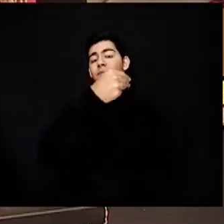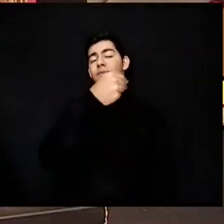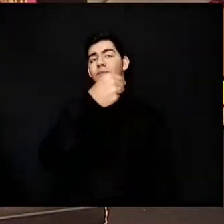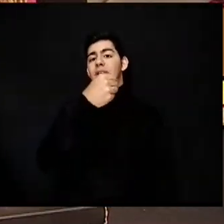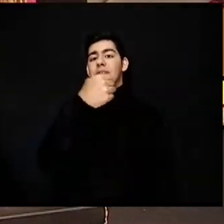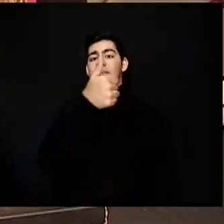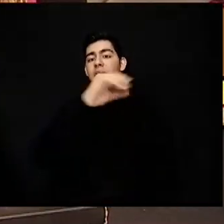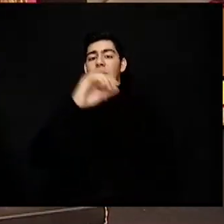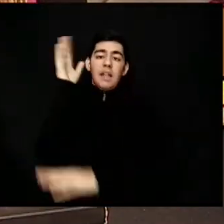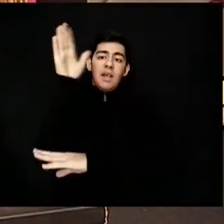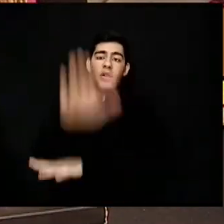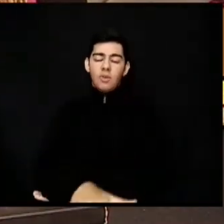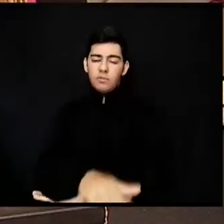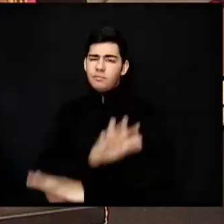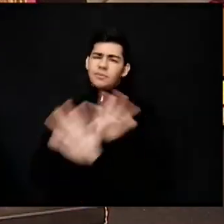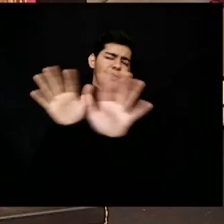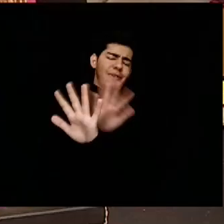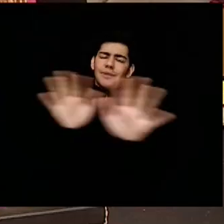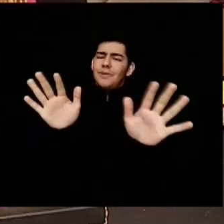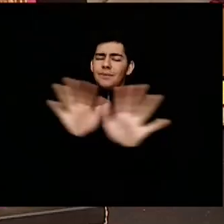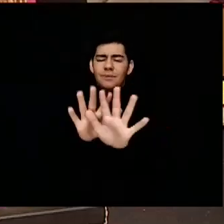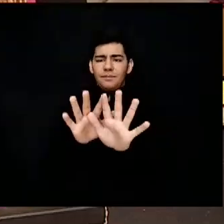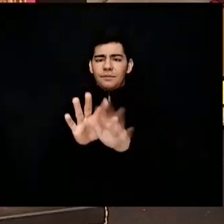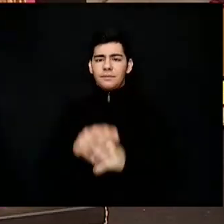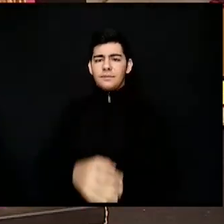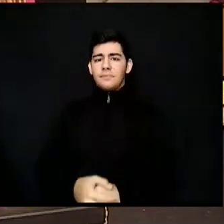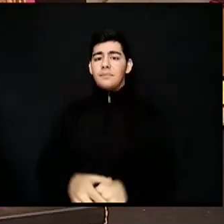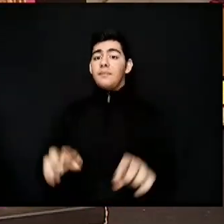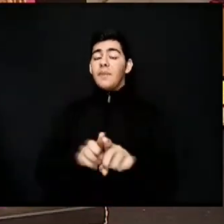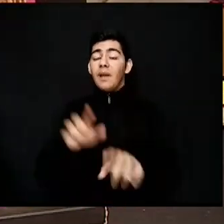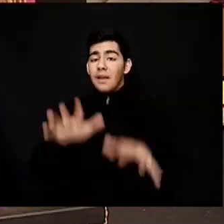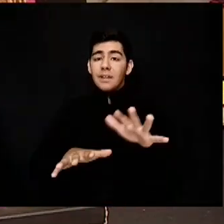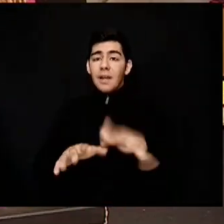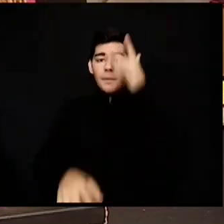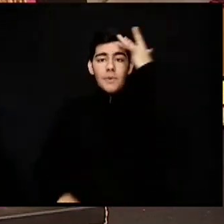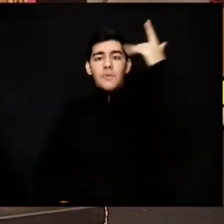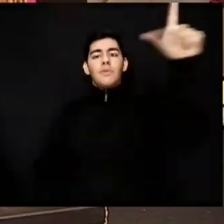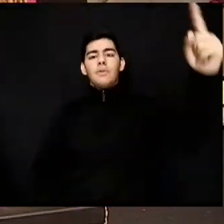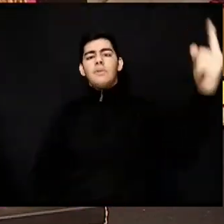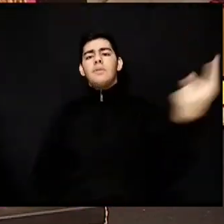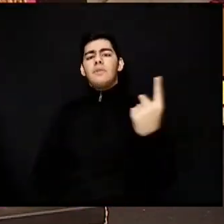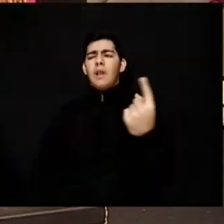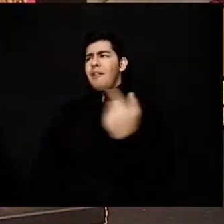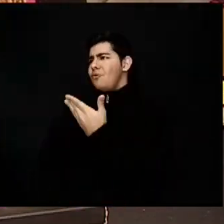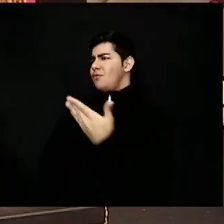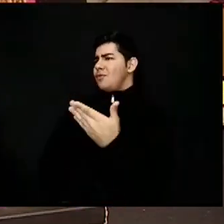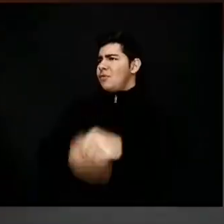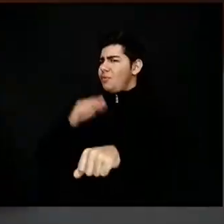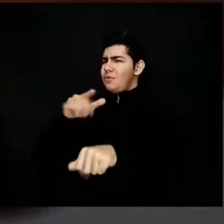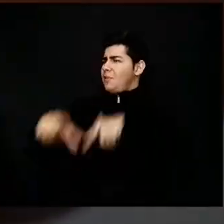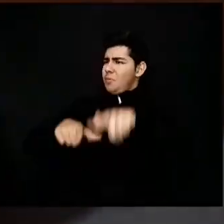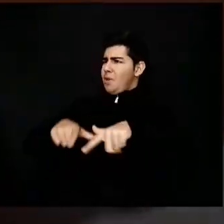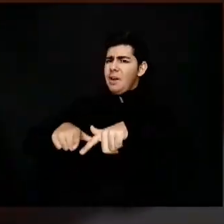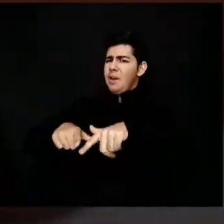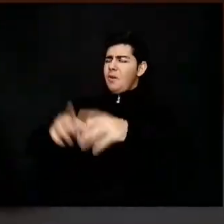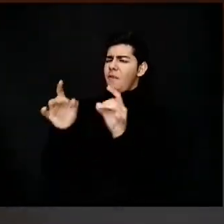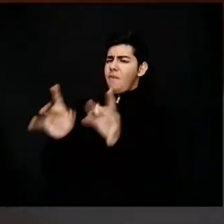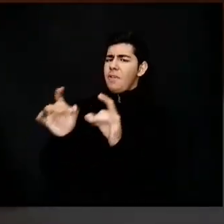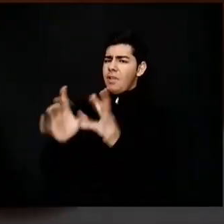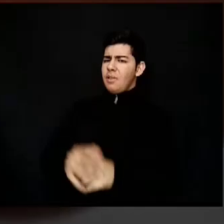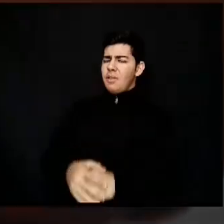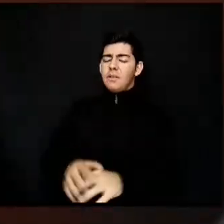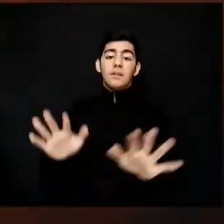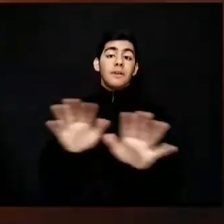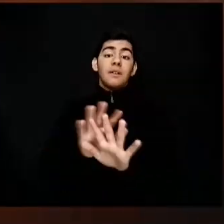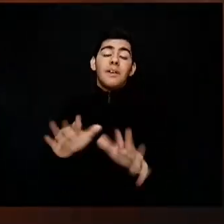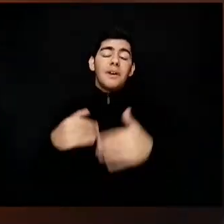cuidado também, porque às vezes as pessoas falam assim, você não trabalha com revenda? Não, porque eu tenho uma dedicação,